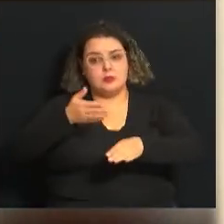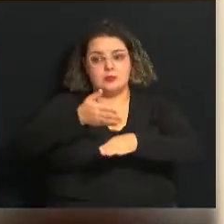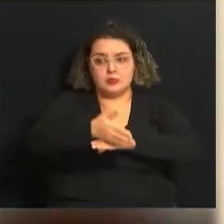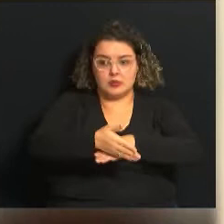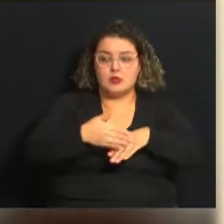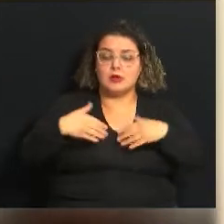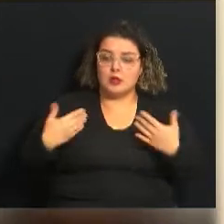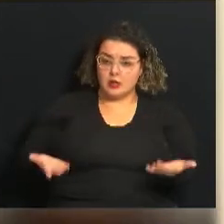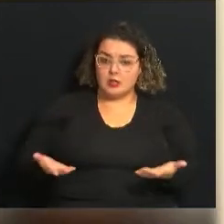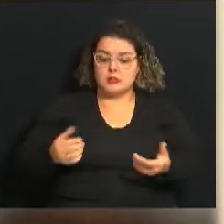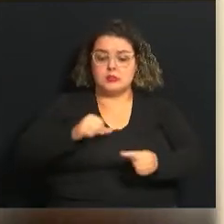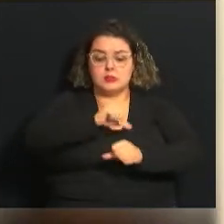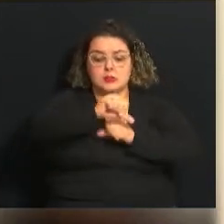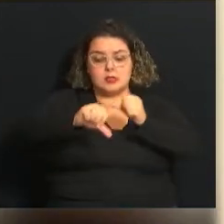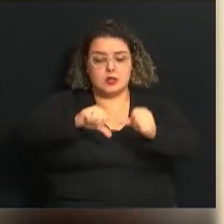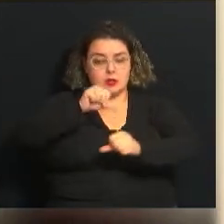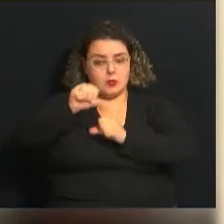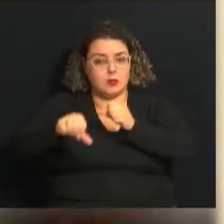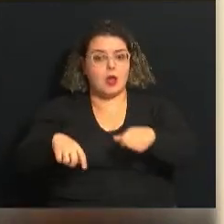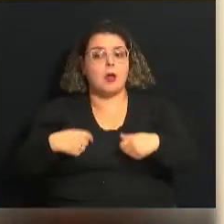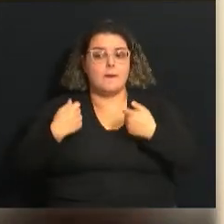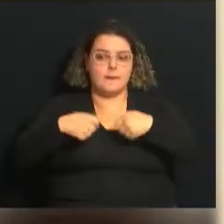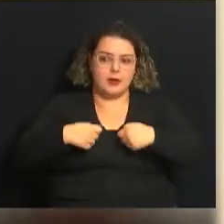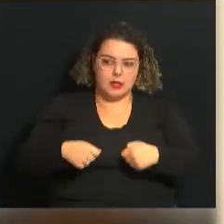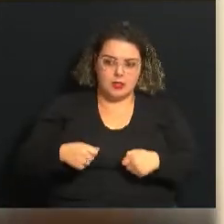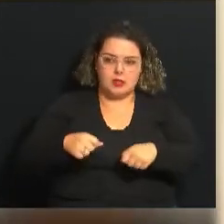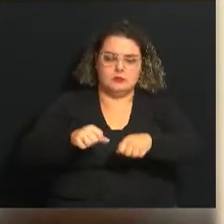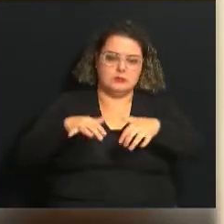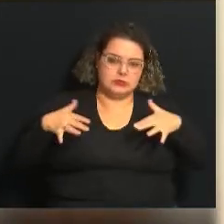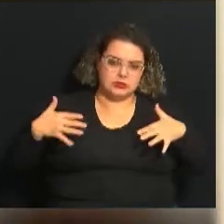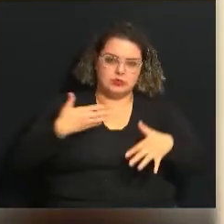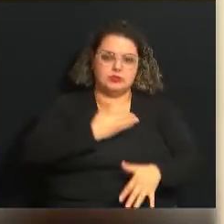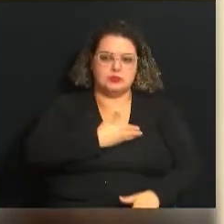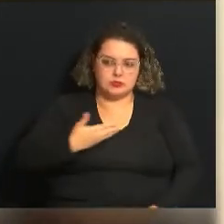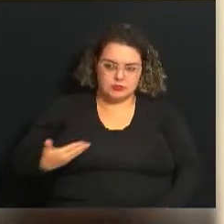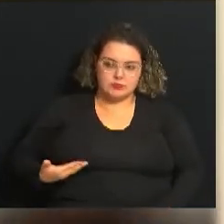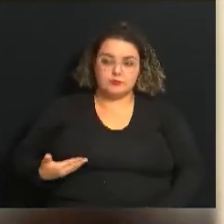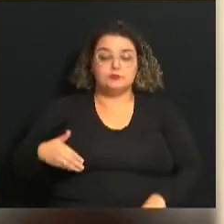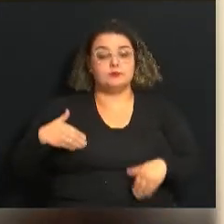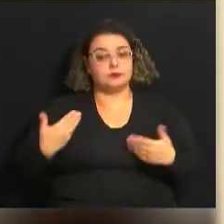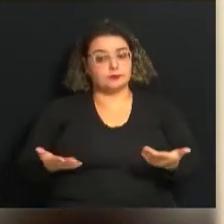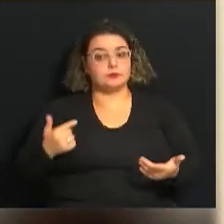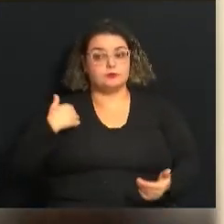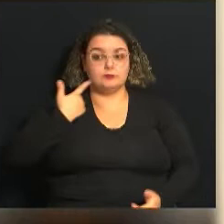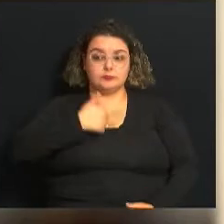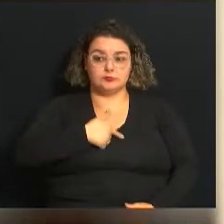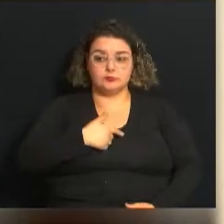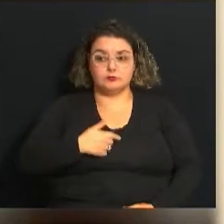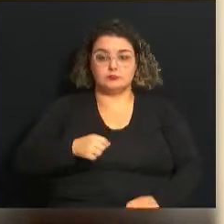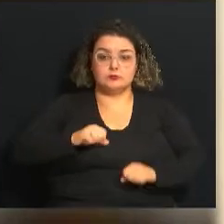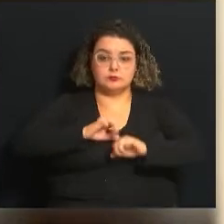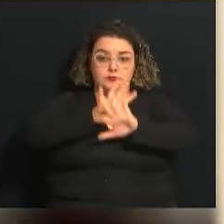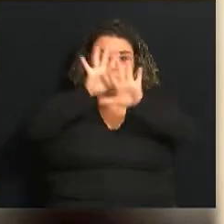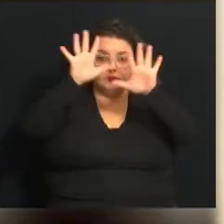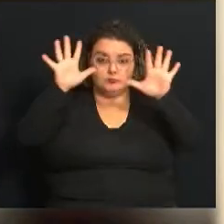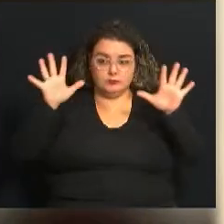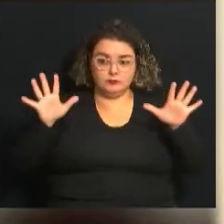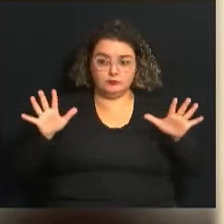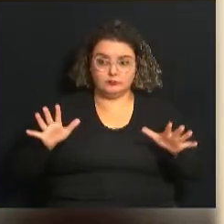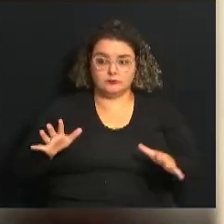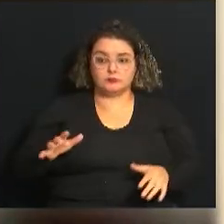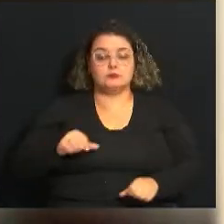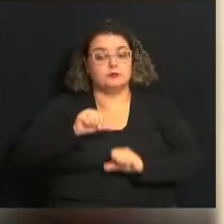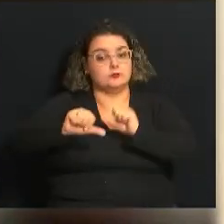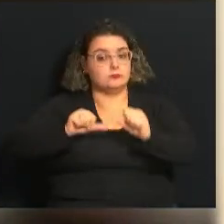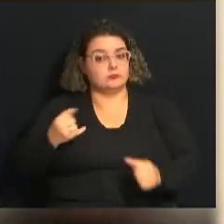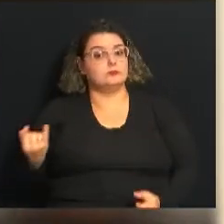essas alterações ela tem que passar pela essa audiência pública, né? Para a gente dar total esclarecimento. Então são mudanças